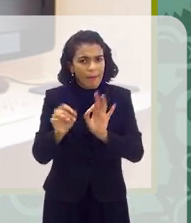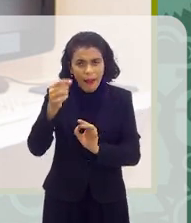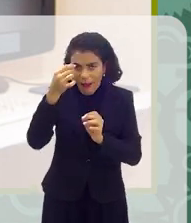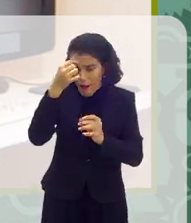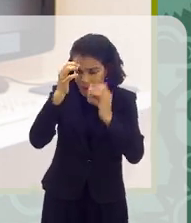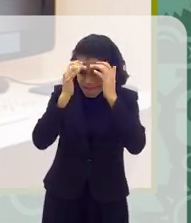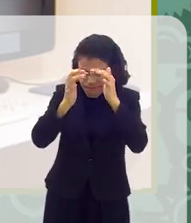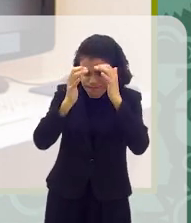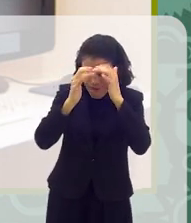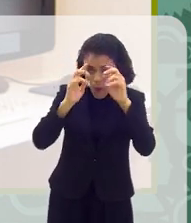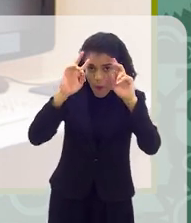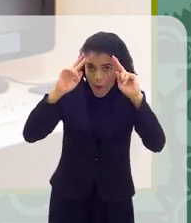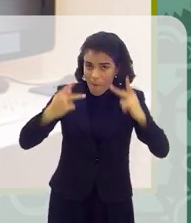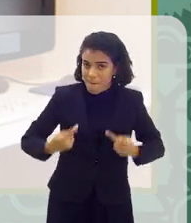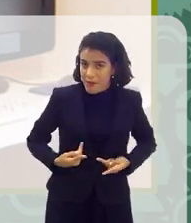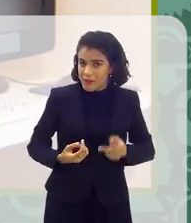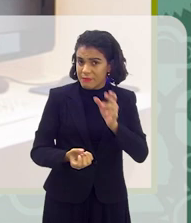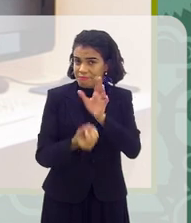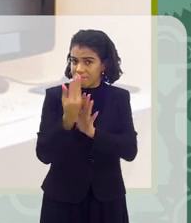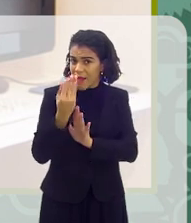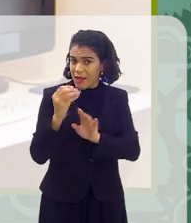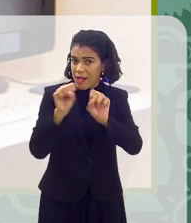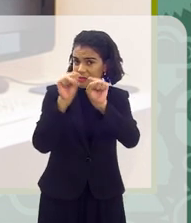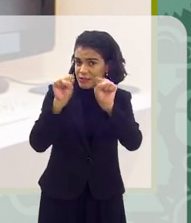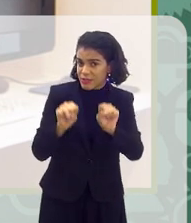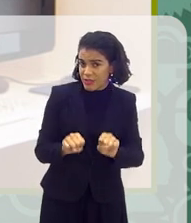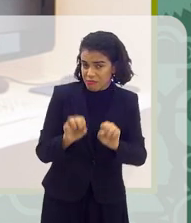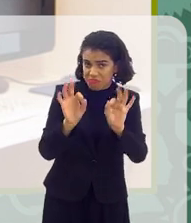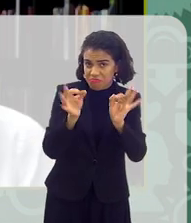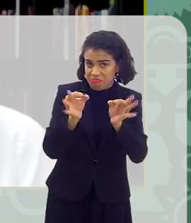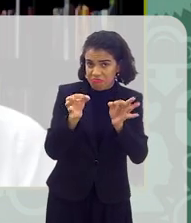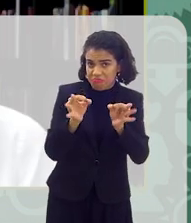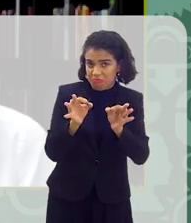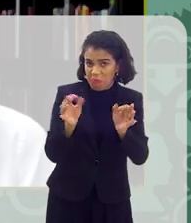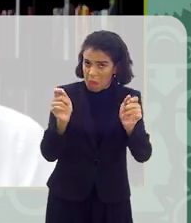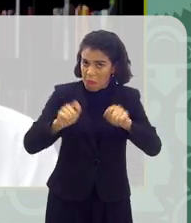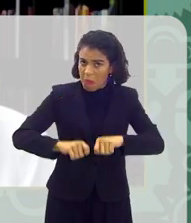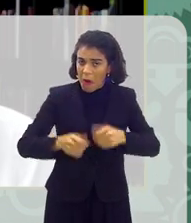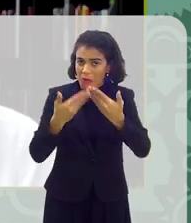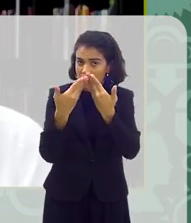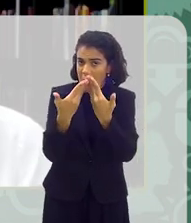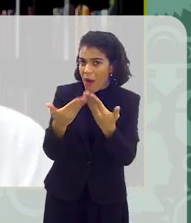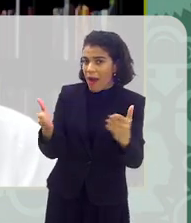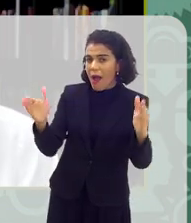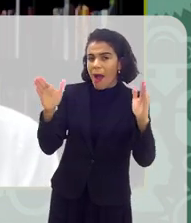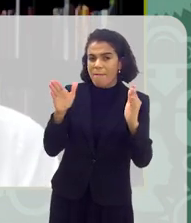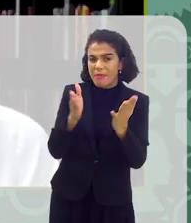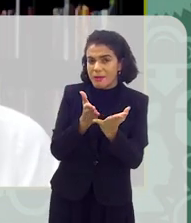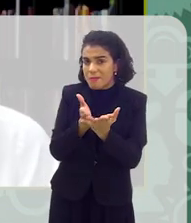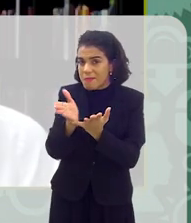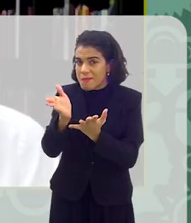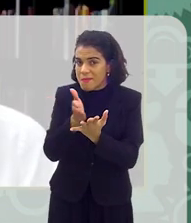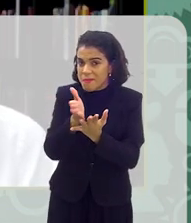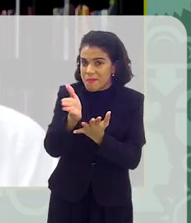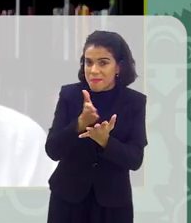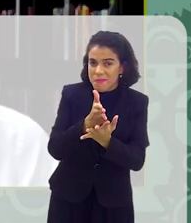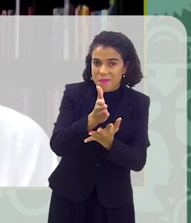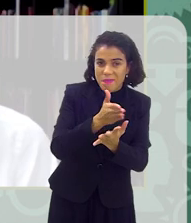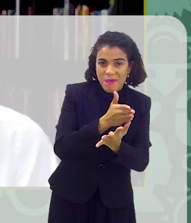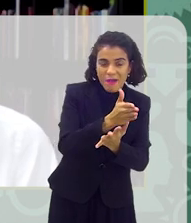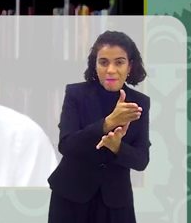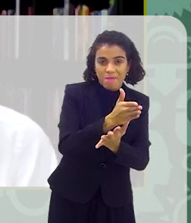mente humana, né, para criar essas programações. Então, o senhor acredita também que pode abrir aí um novo nicho,